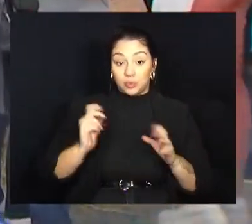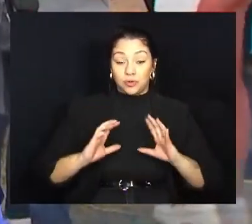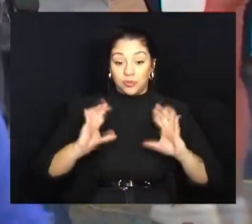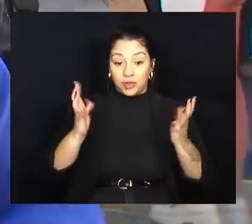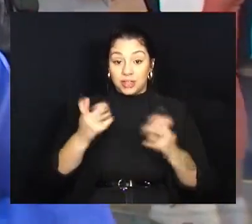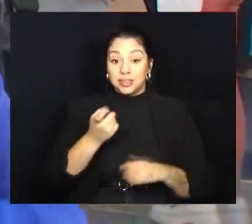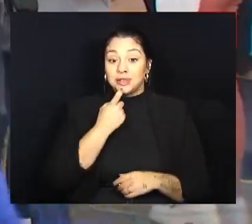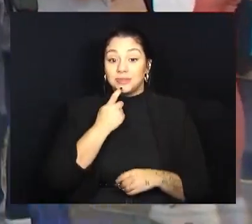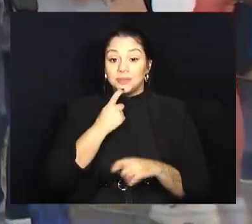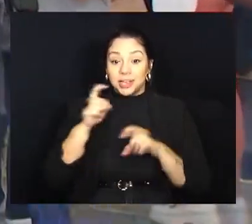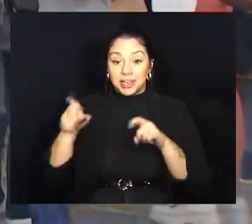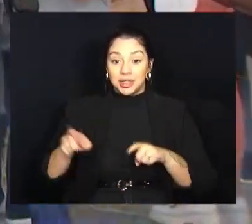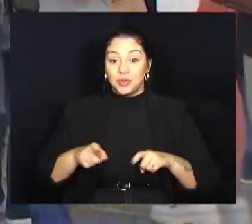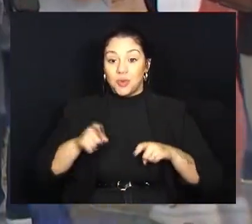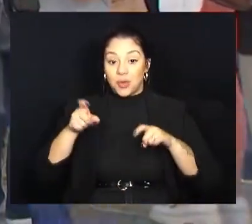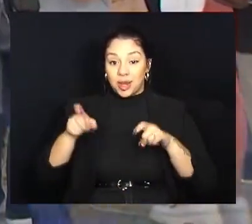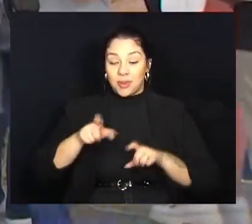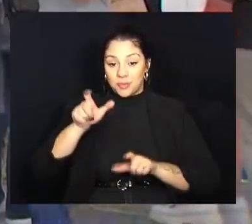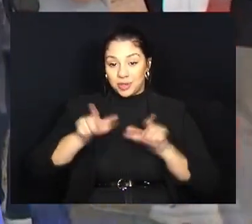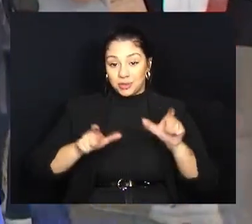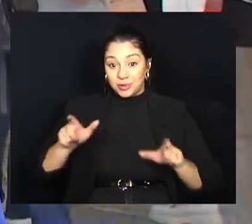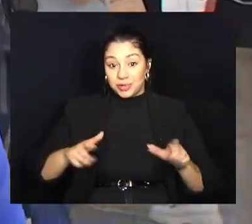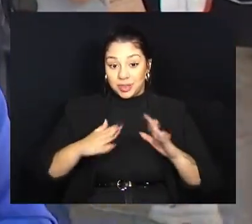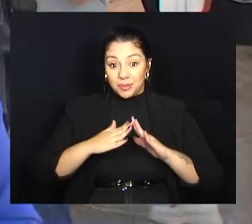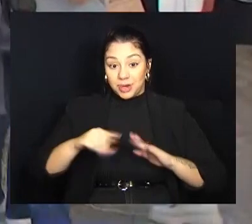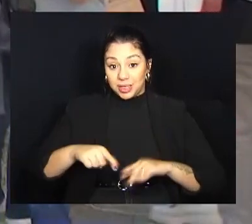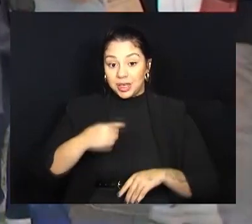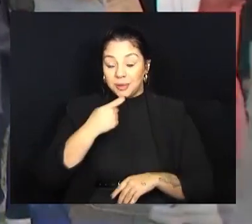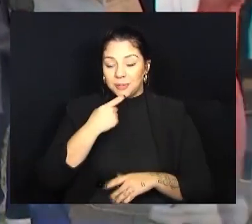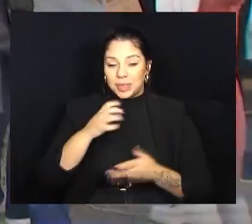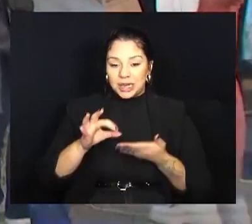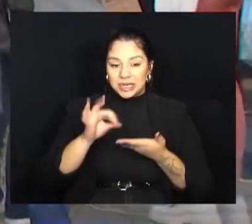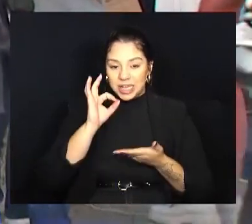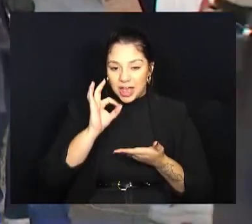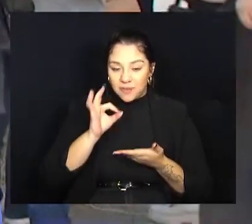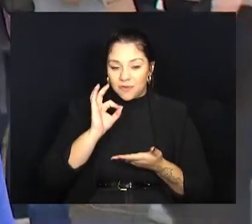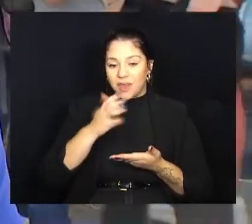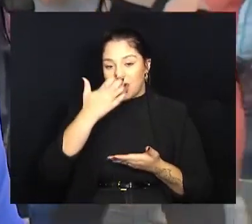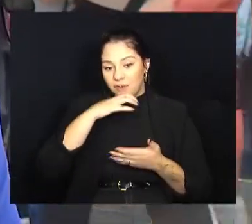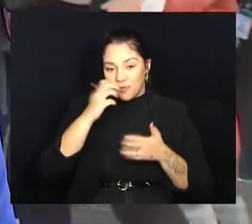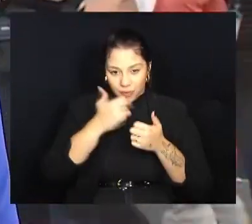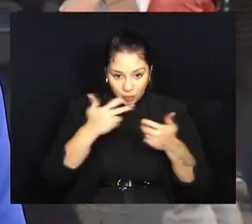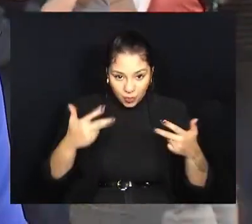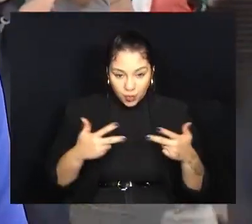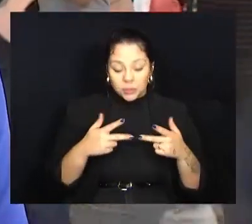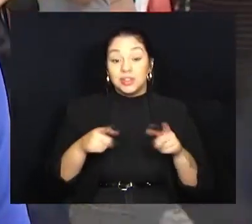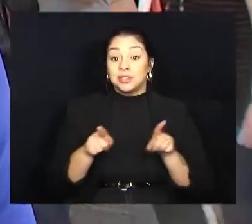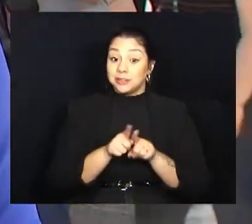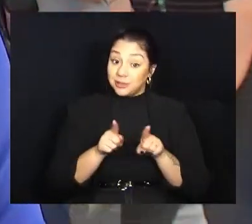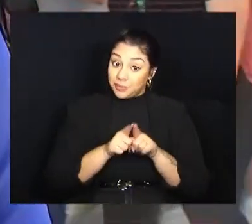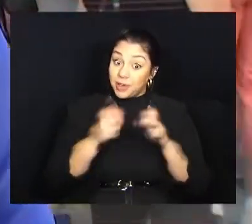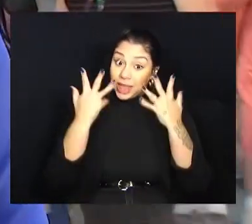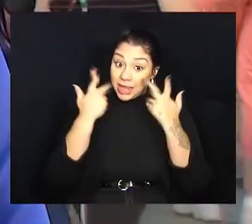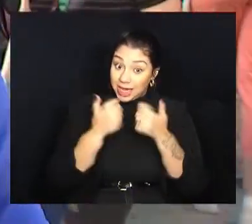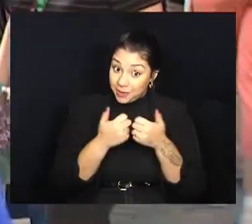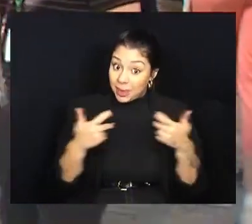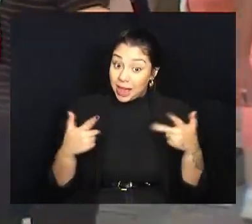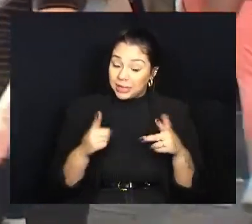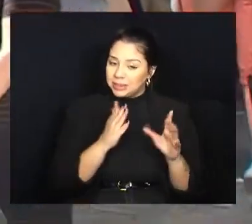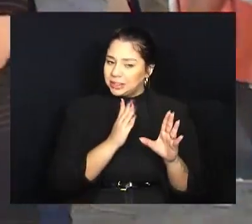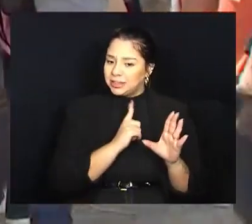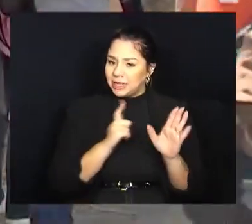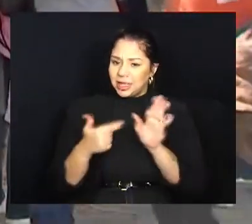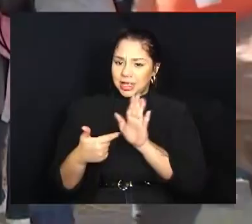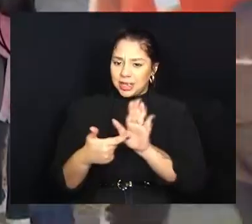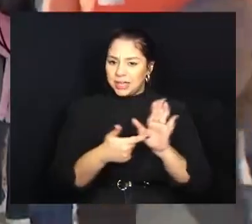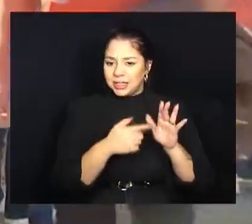Campinas Rural. Os campineiros vão encontrar café, frutas, verduras e até animais, viu? Tá tendo exposição de tudo aqui. Para contar